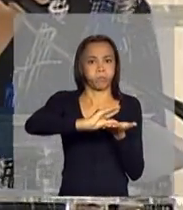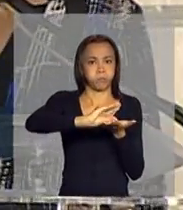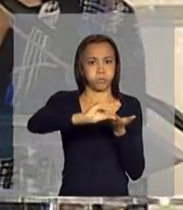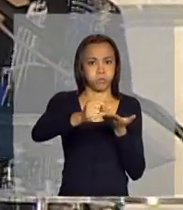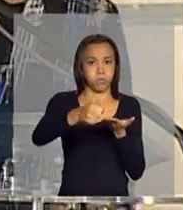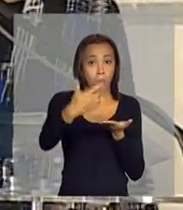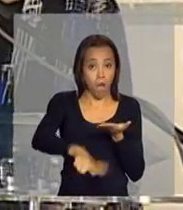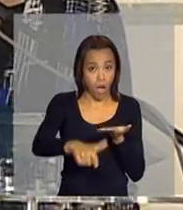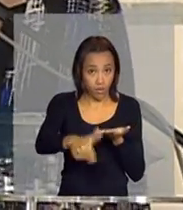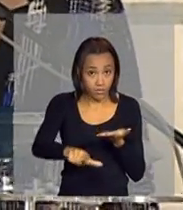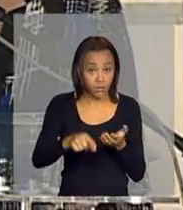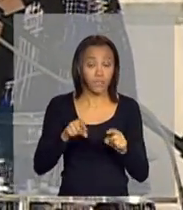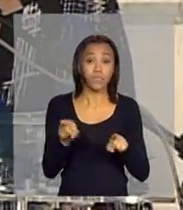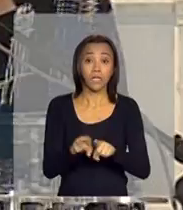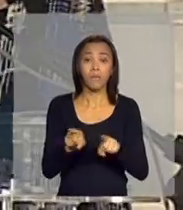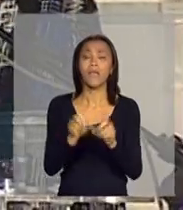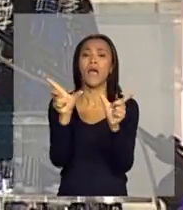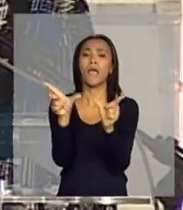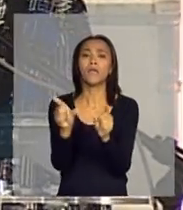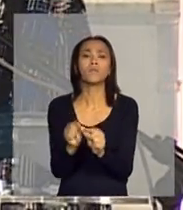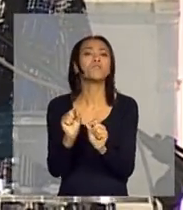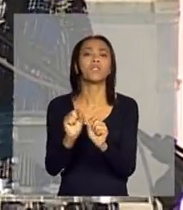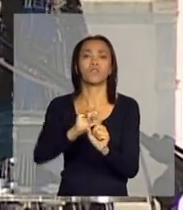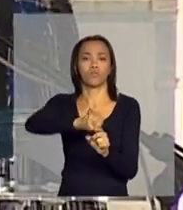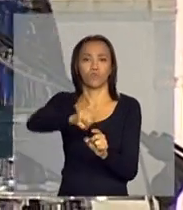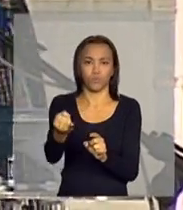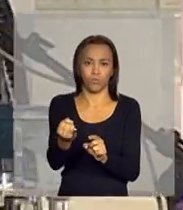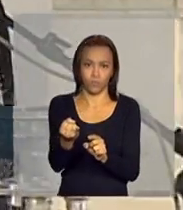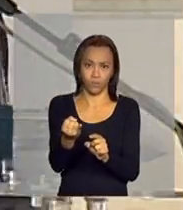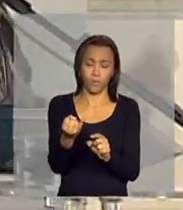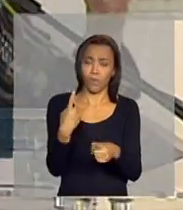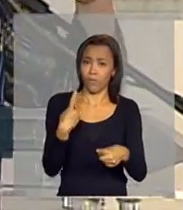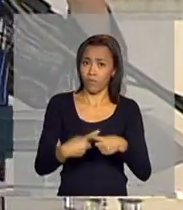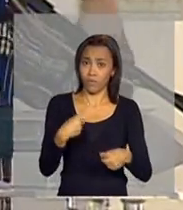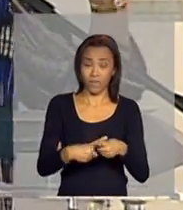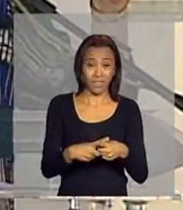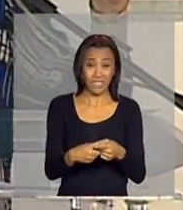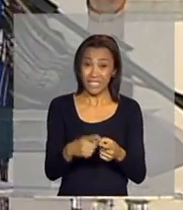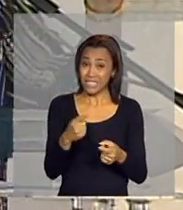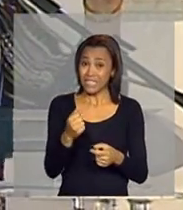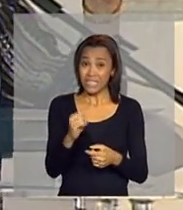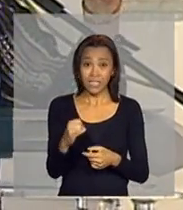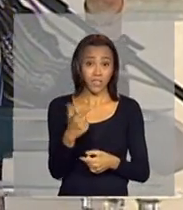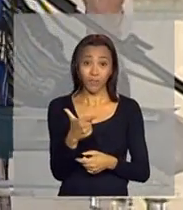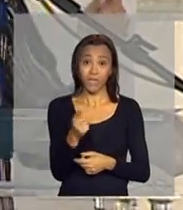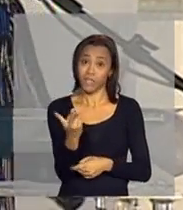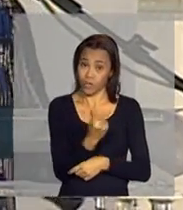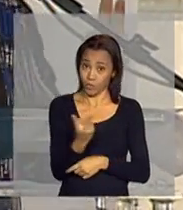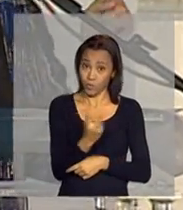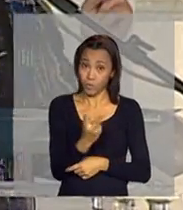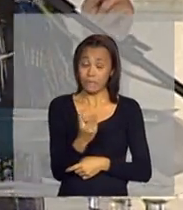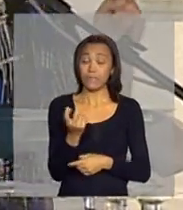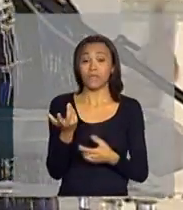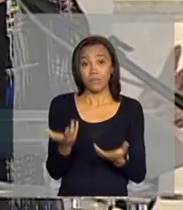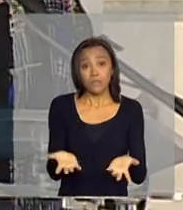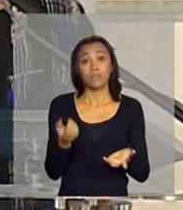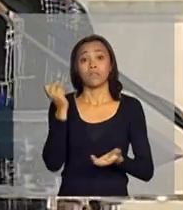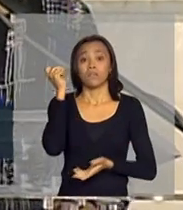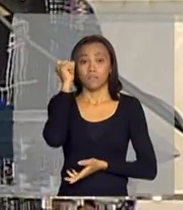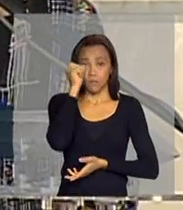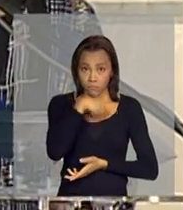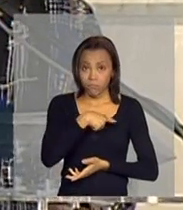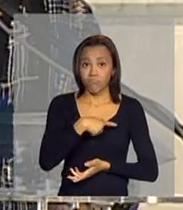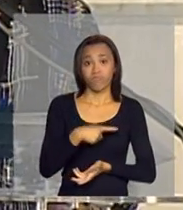que eu já disse, que é a redução de juros. Porque, sem essas duas questões, fica muito